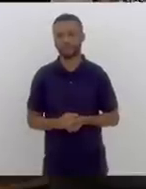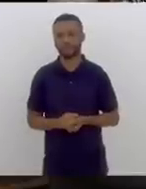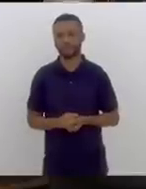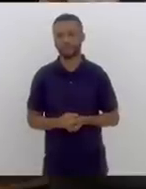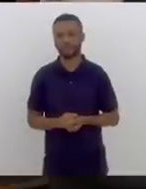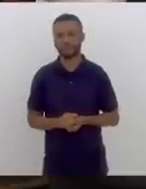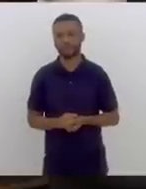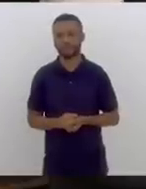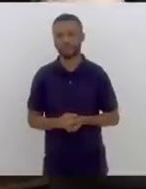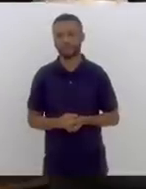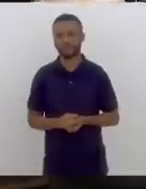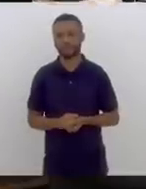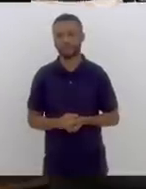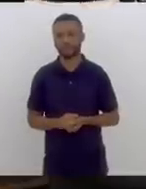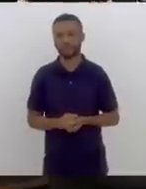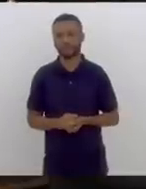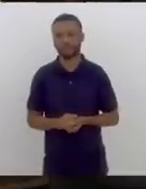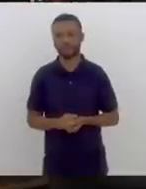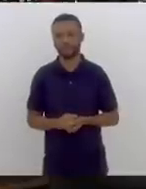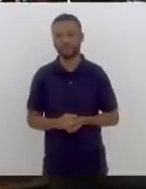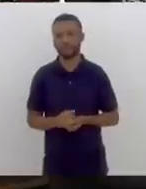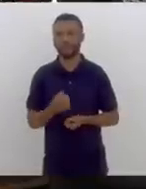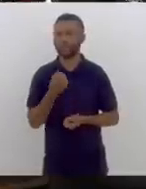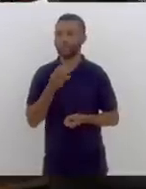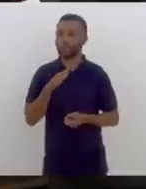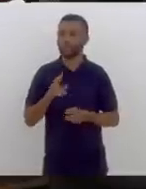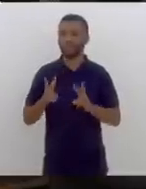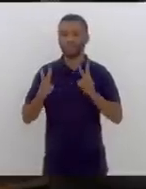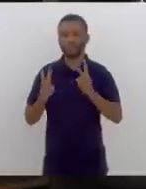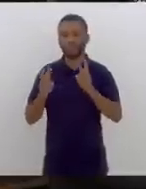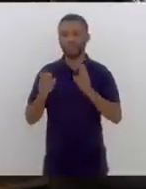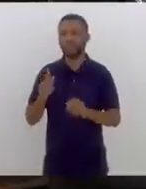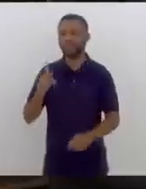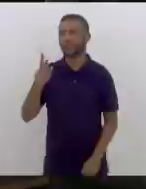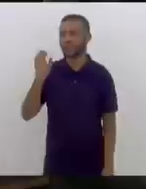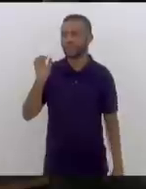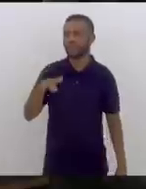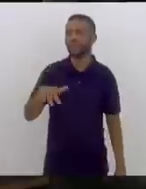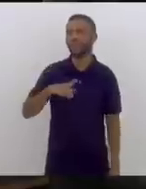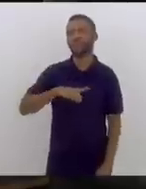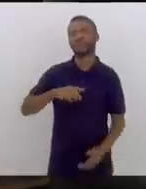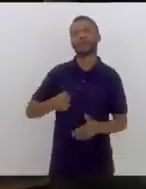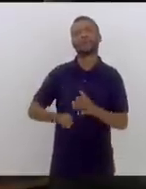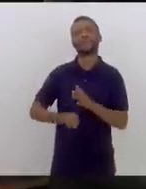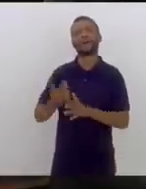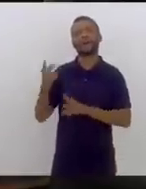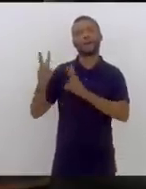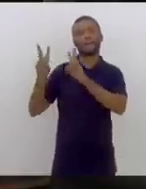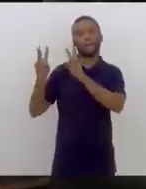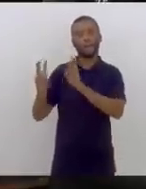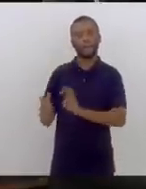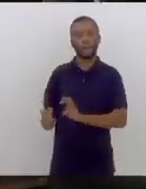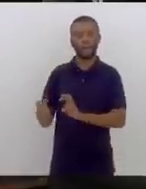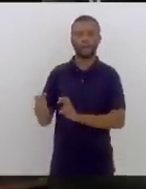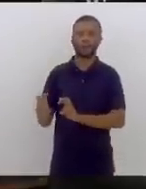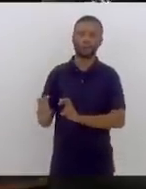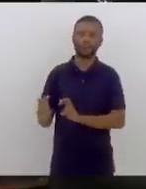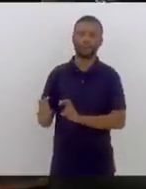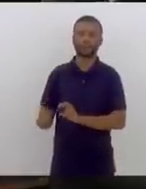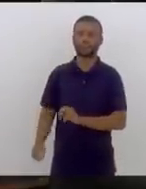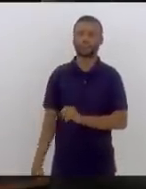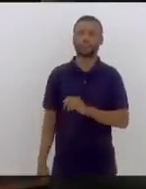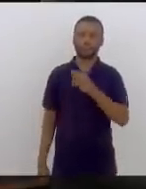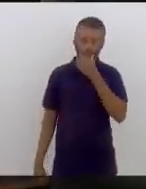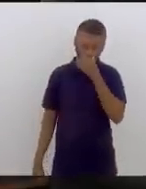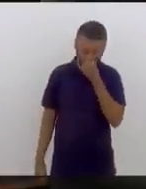Boa tarde sobre esse assunto Gran tá chegando várias mensagens aqui isso está sendo Marcelo e a todos os presentes aqui está